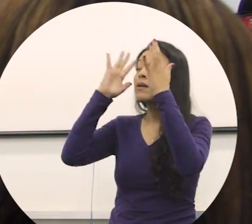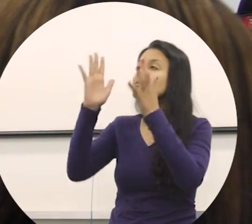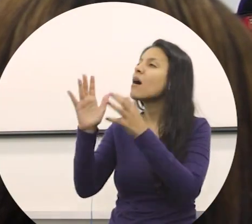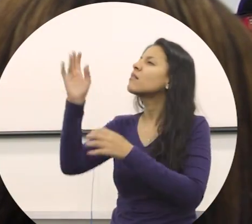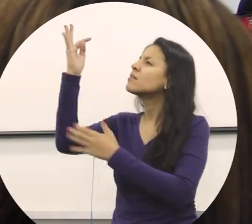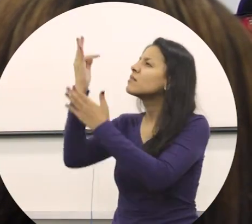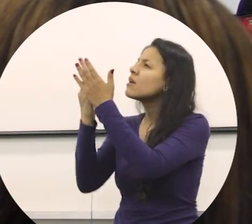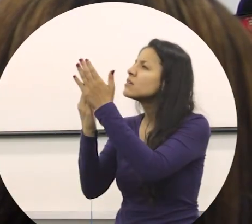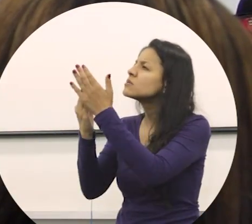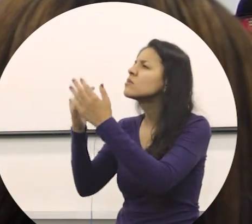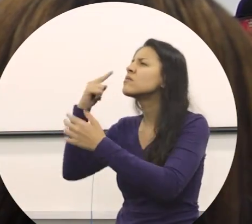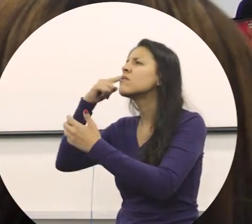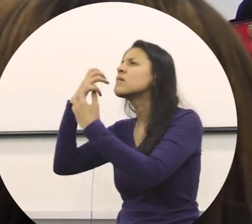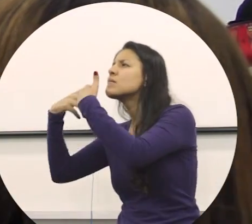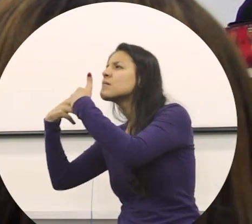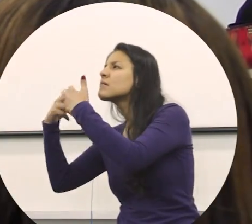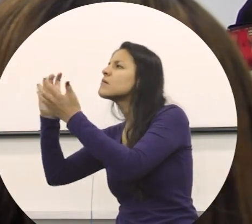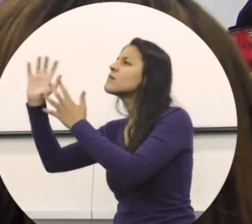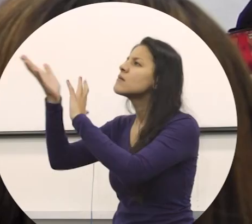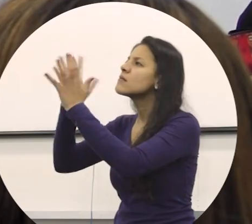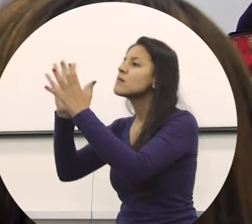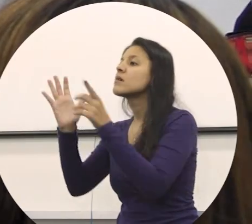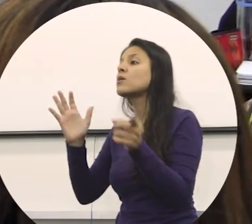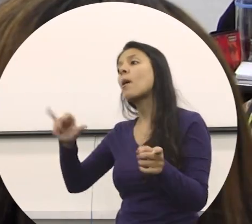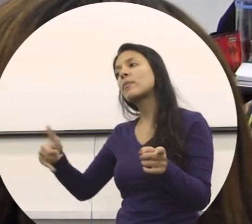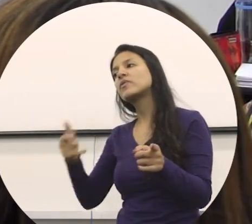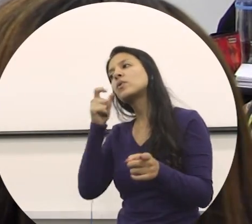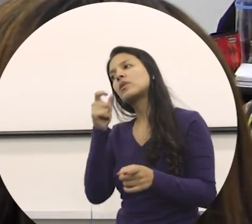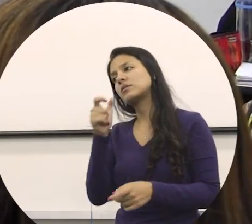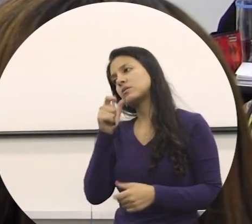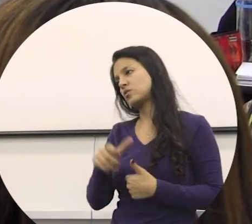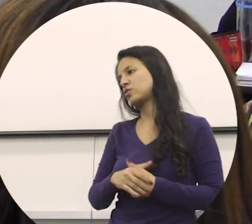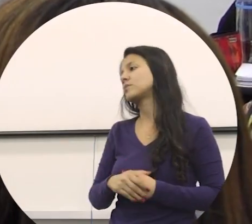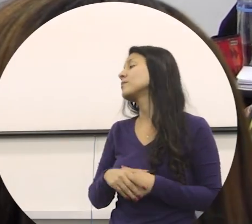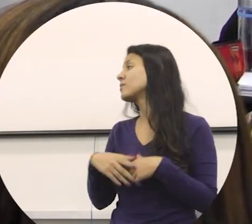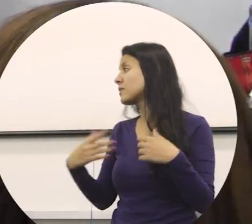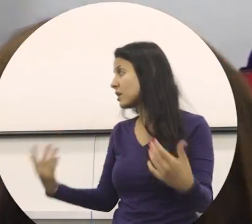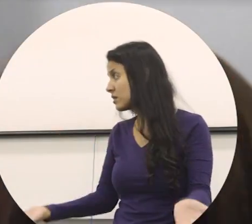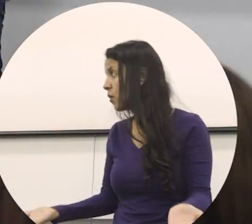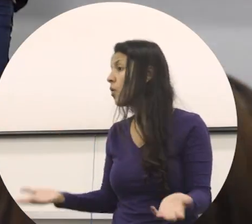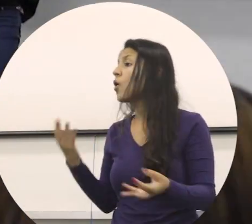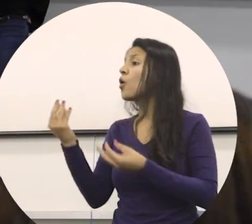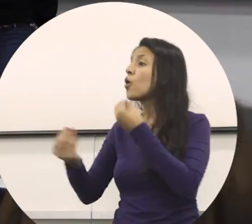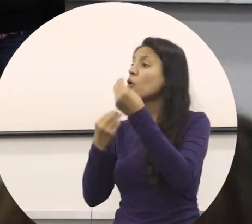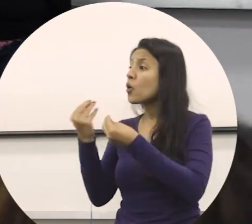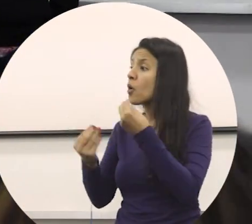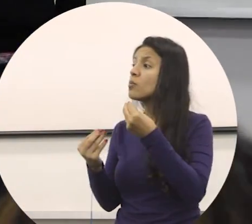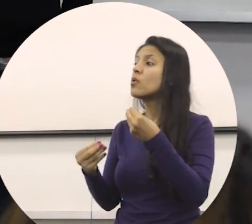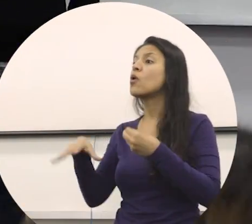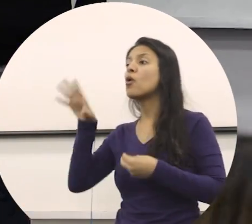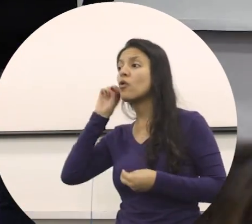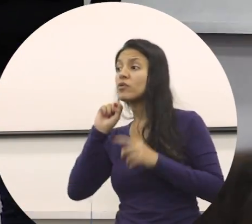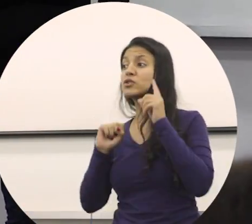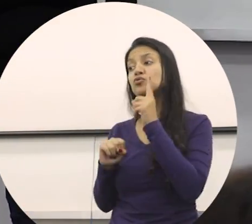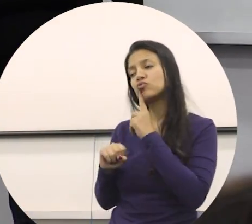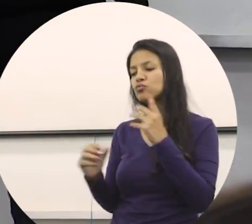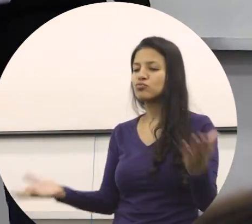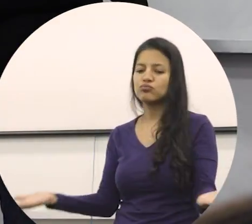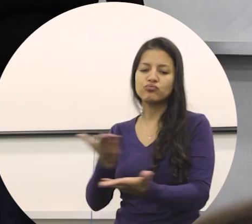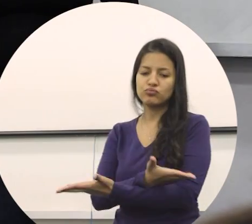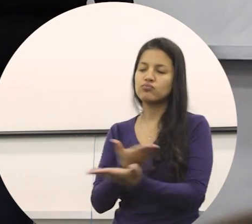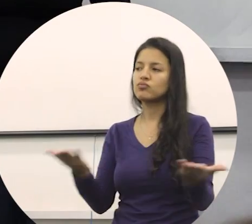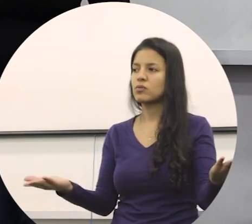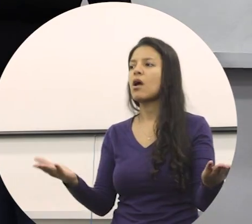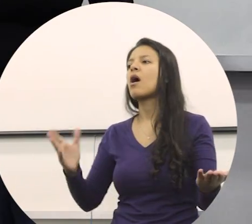que havia entendido. Isso é bem interessante, né? No polo, essa articulação entre surdos e ouvintes, ela acontece bastante.